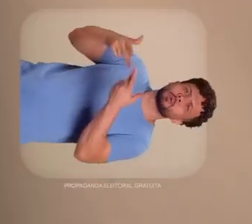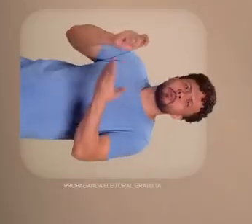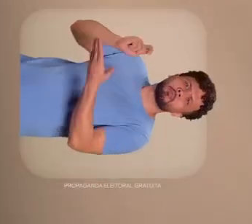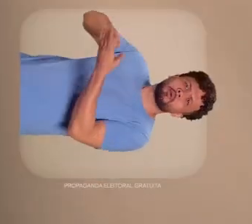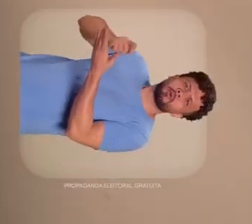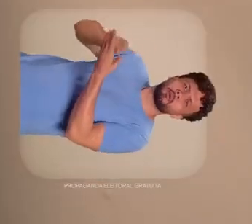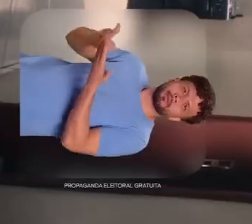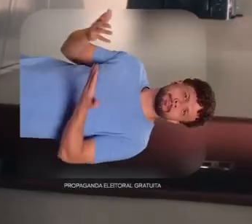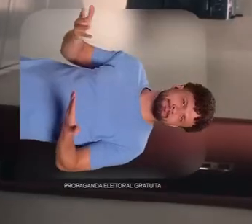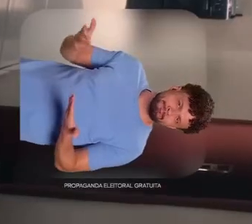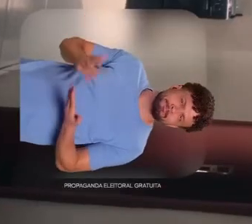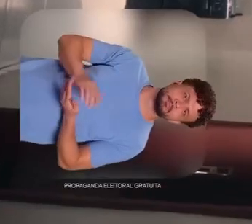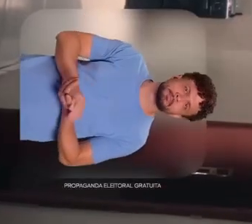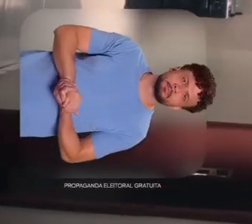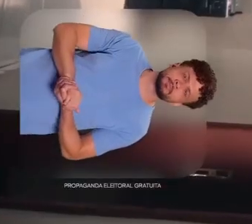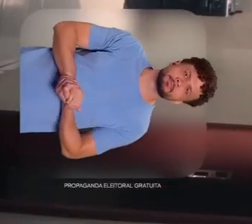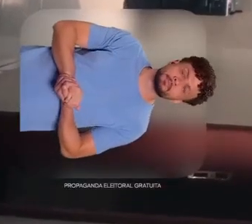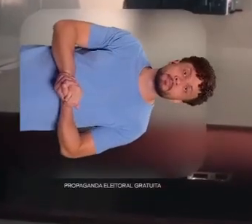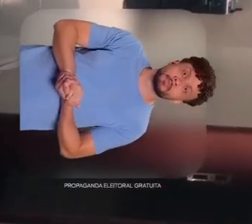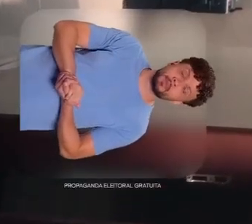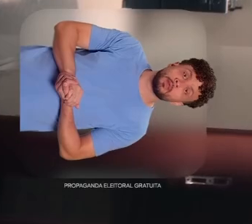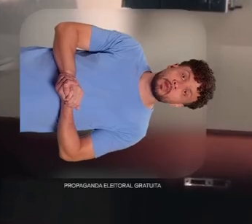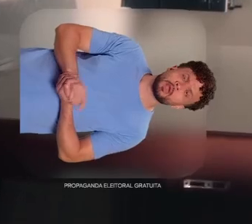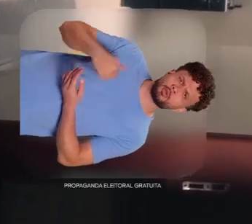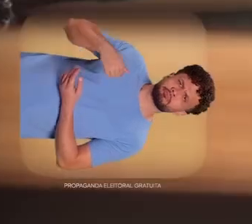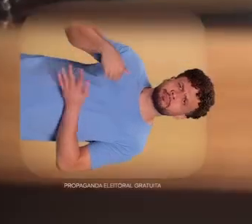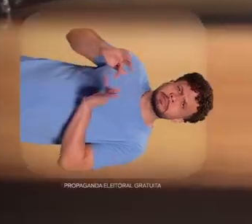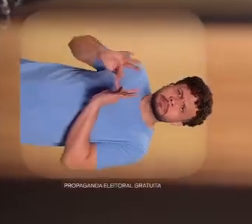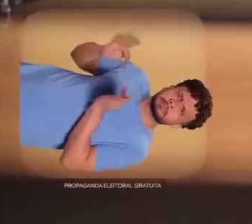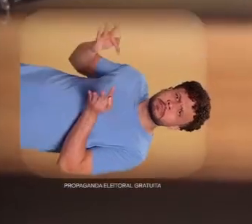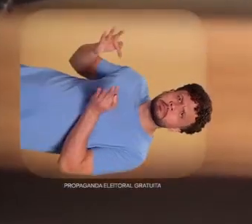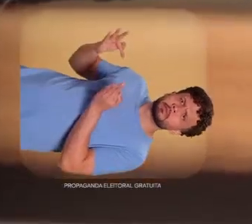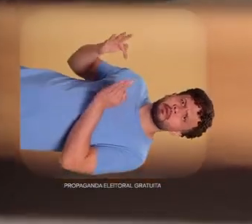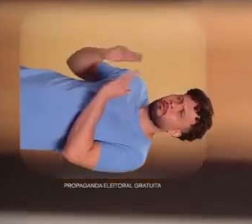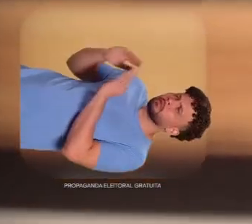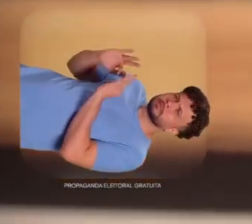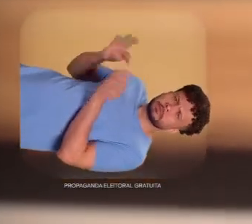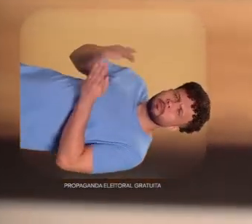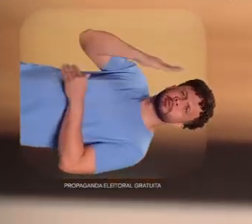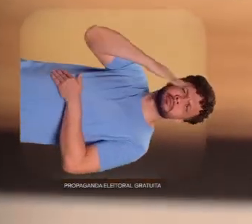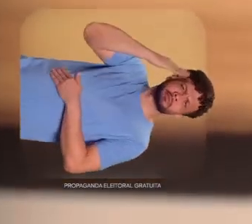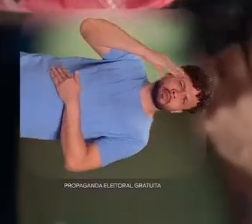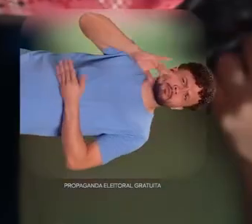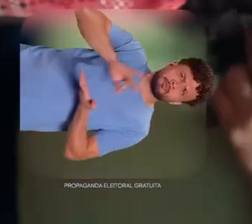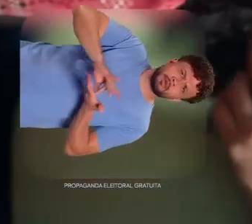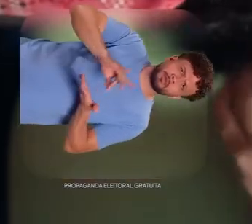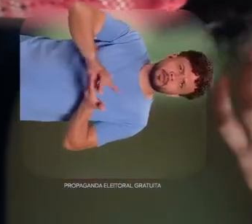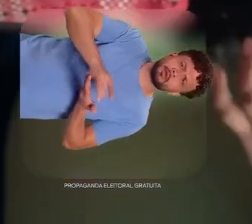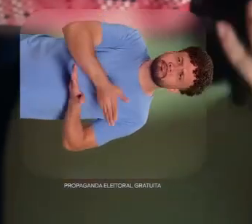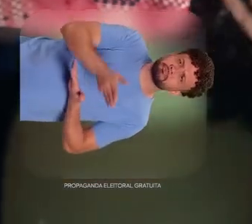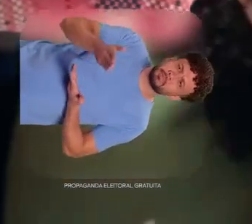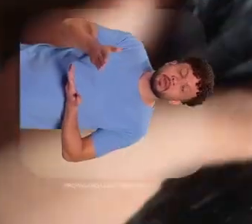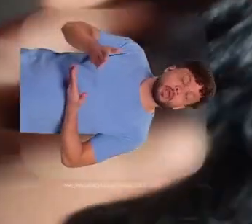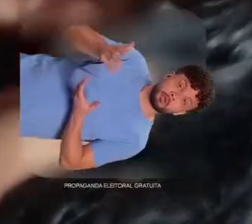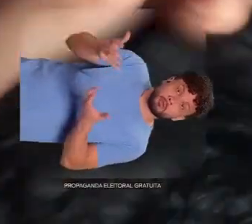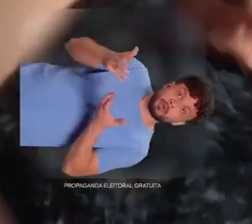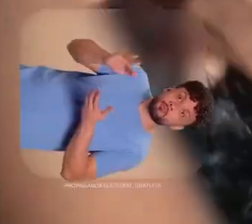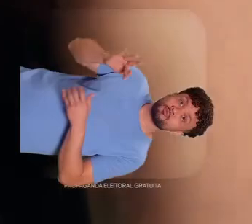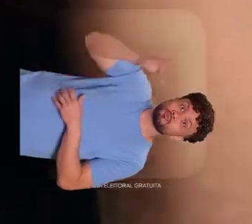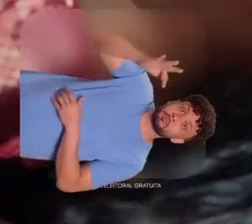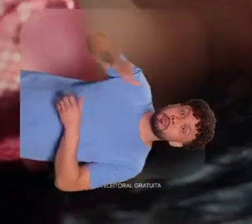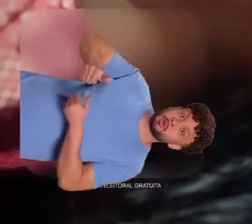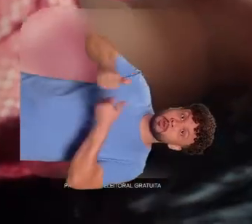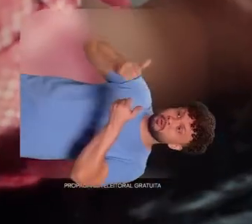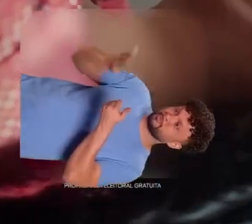né? Como eu vim do meio do povo, da periferia, eu sei essa realidade. Eu tenho vontade de um futuro melhor para minha filha,